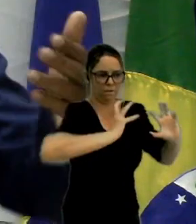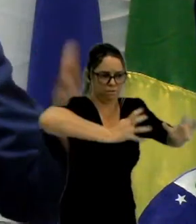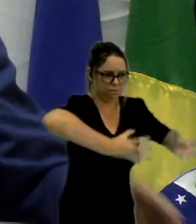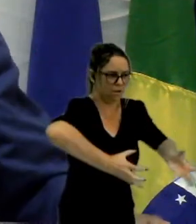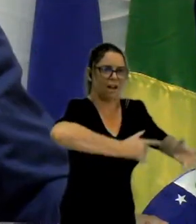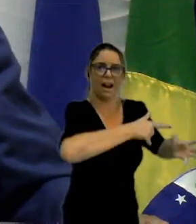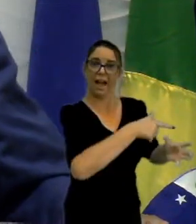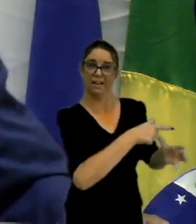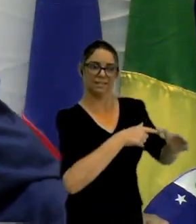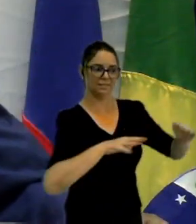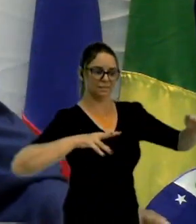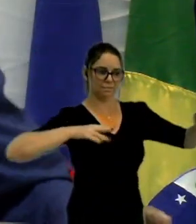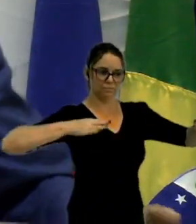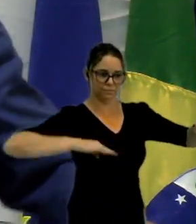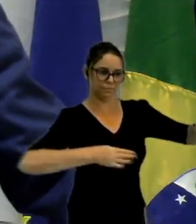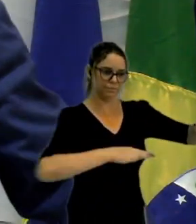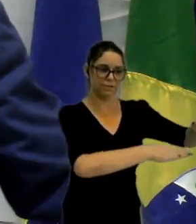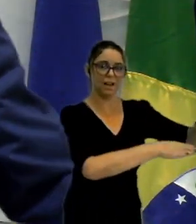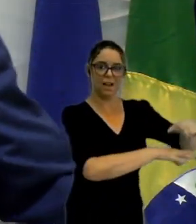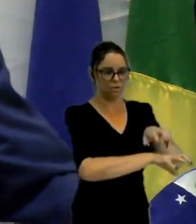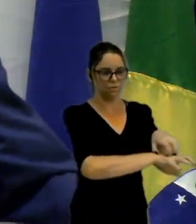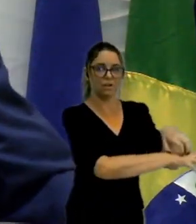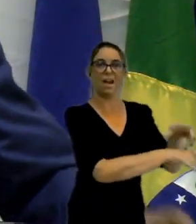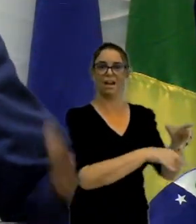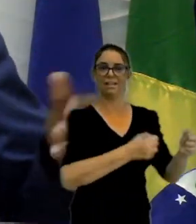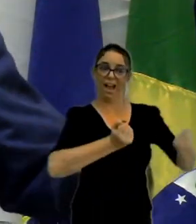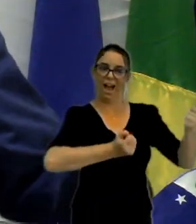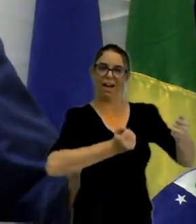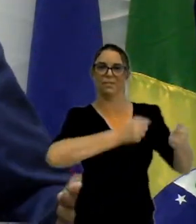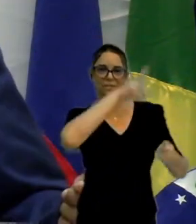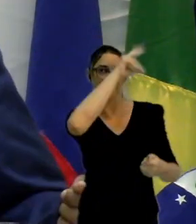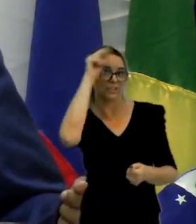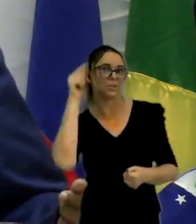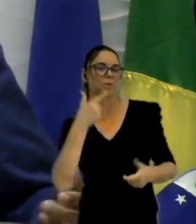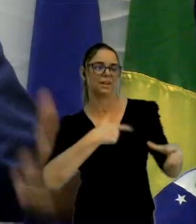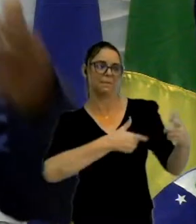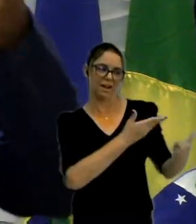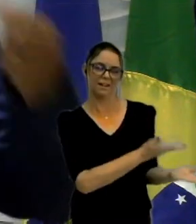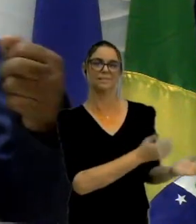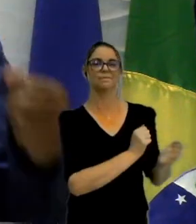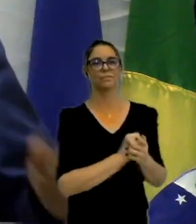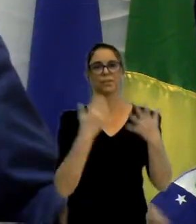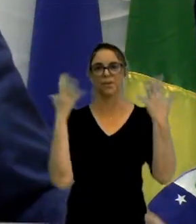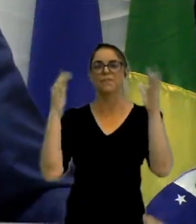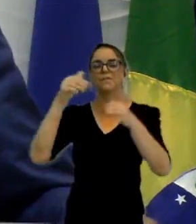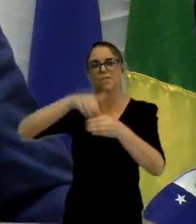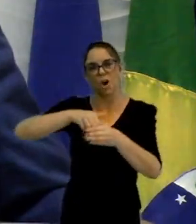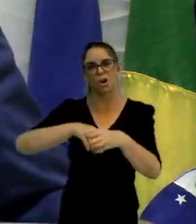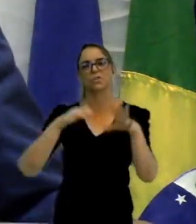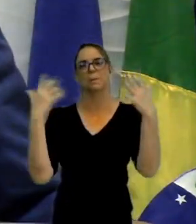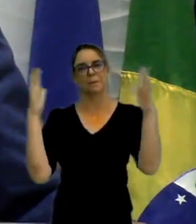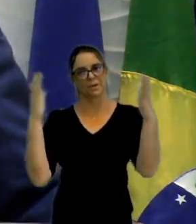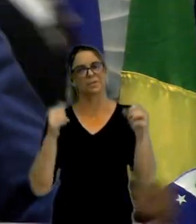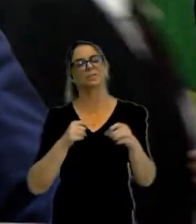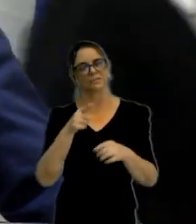da Prefeitura Municipal. Valeu, Samuel, esse voto de aplauso é mais do que